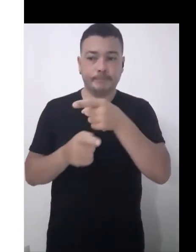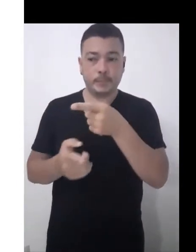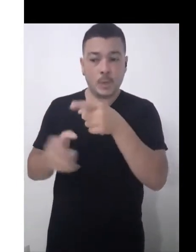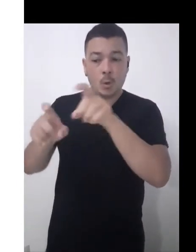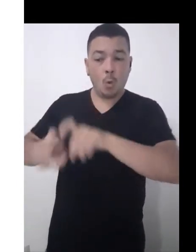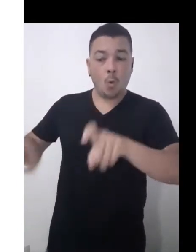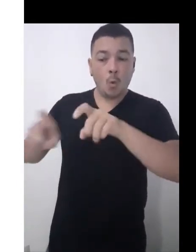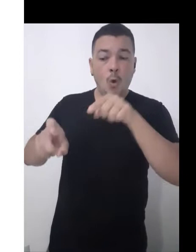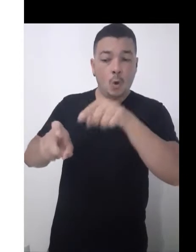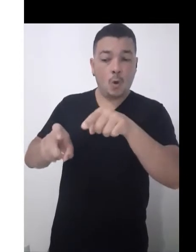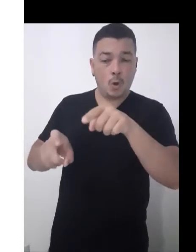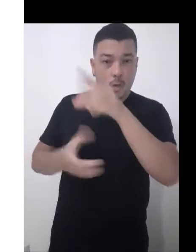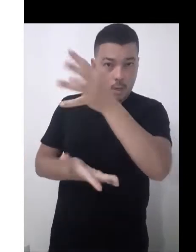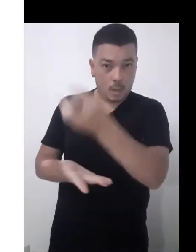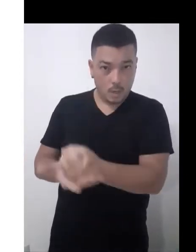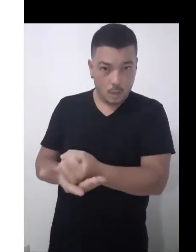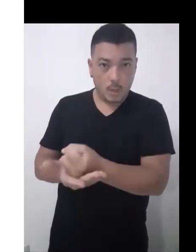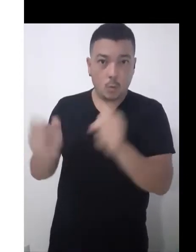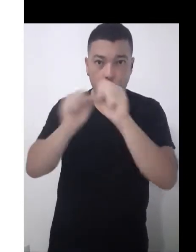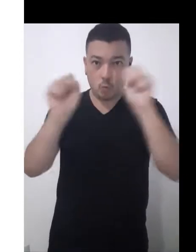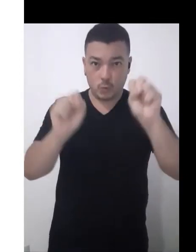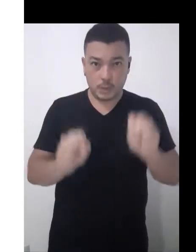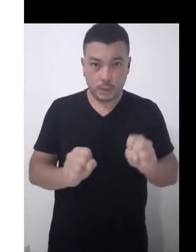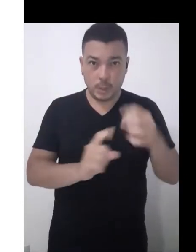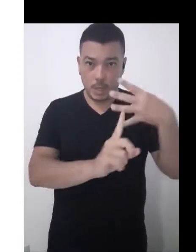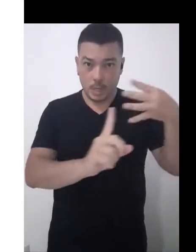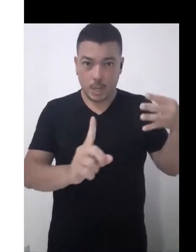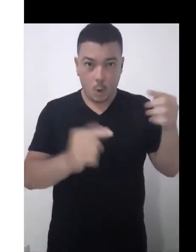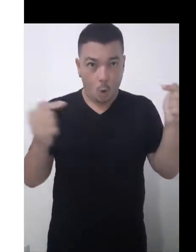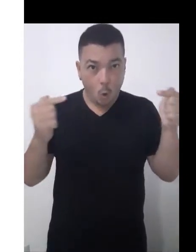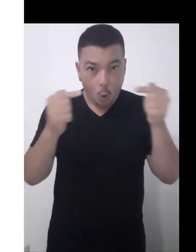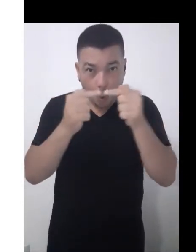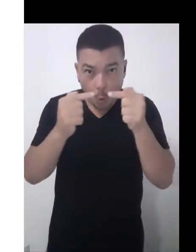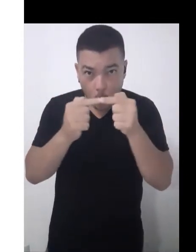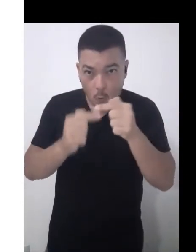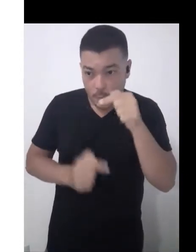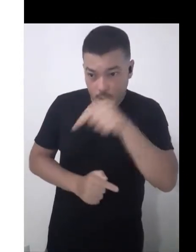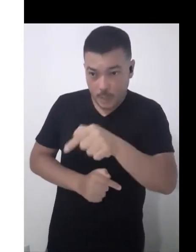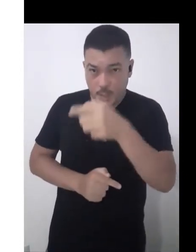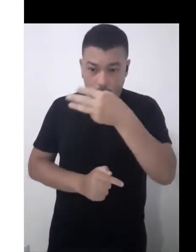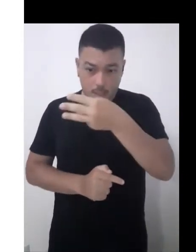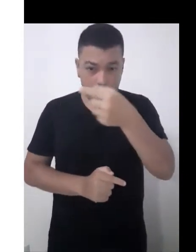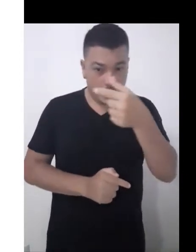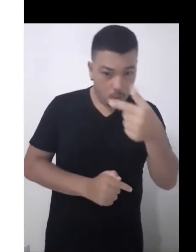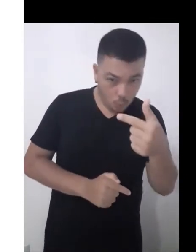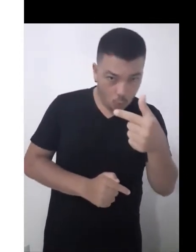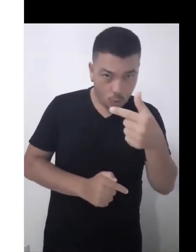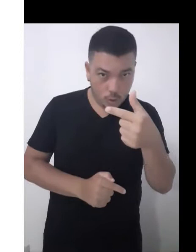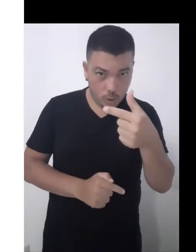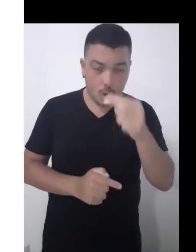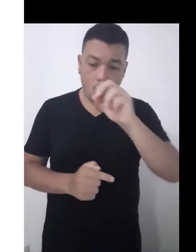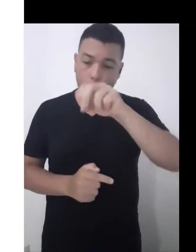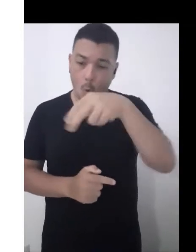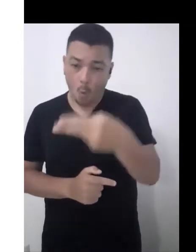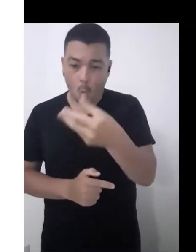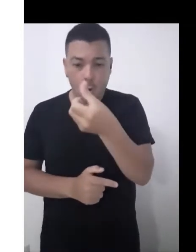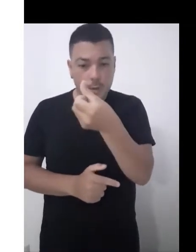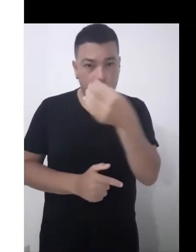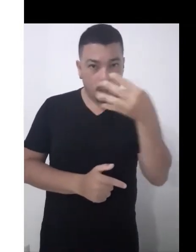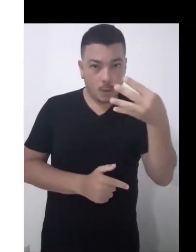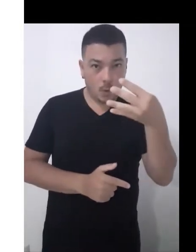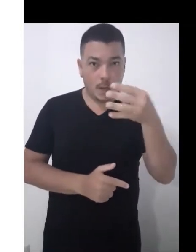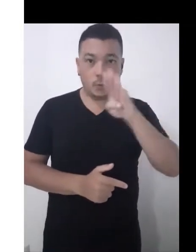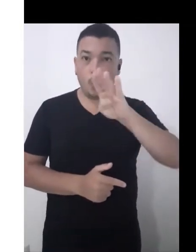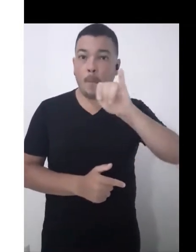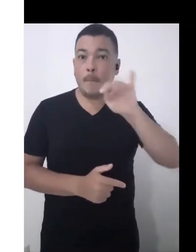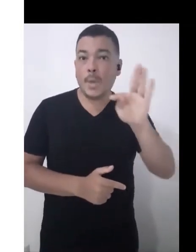está instalando, o sistema operacional, o que a gente quer instalar o sistema operacional, é de 32 bits ou de 64 bits. Isso é bastante importante. Né?